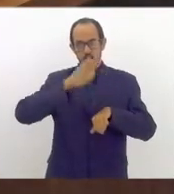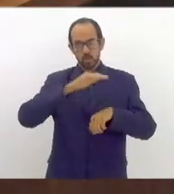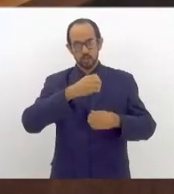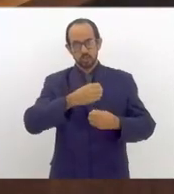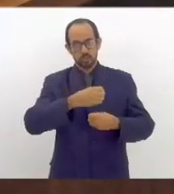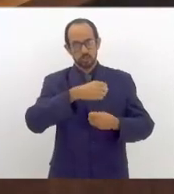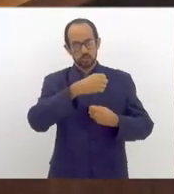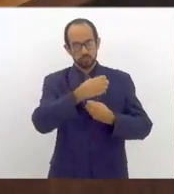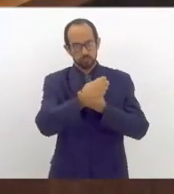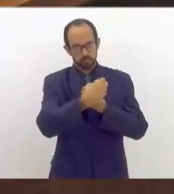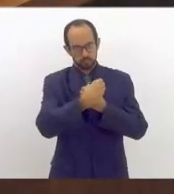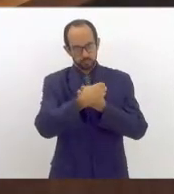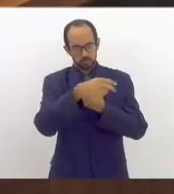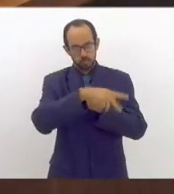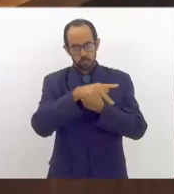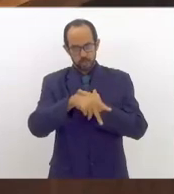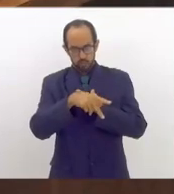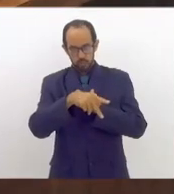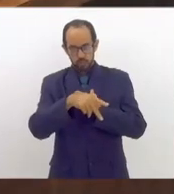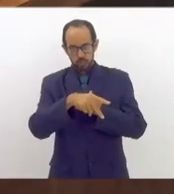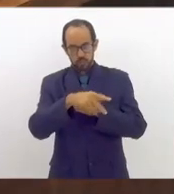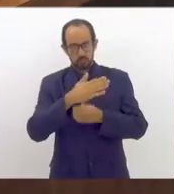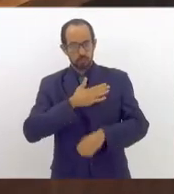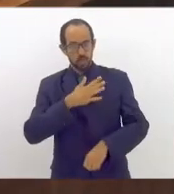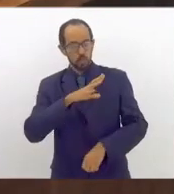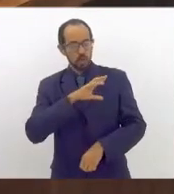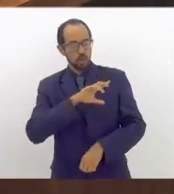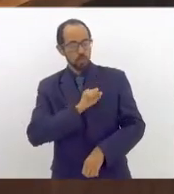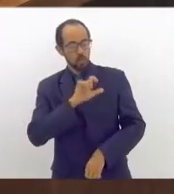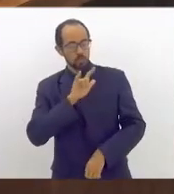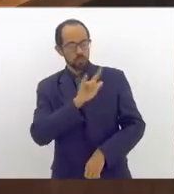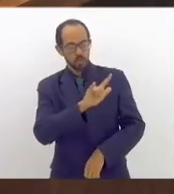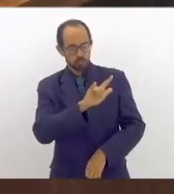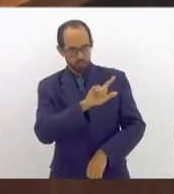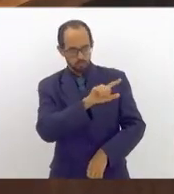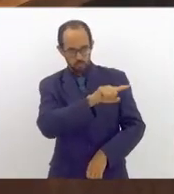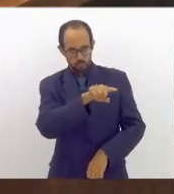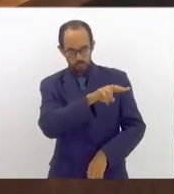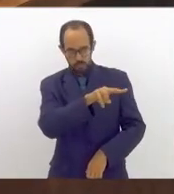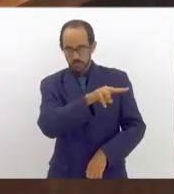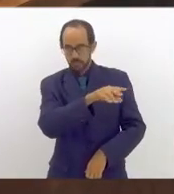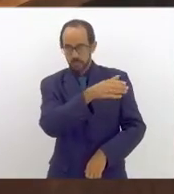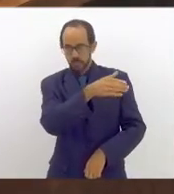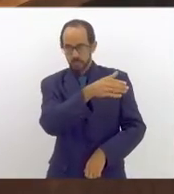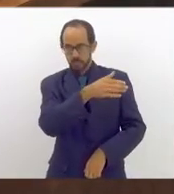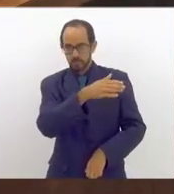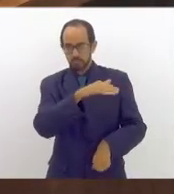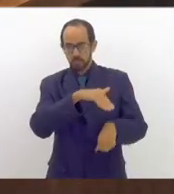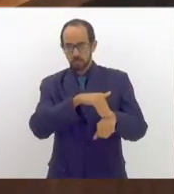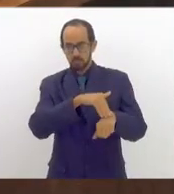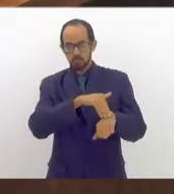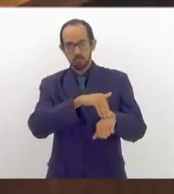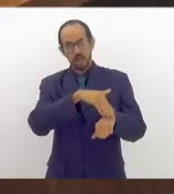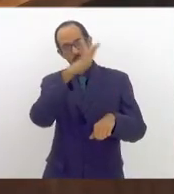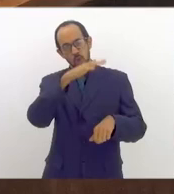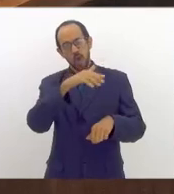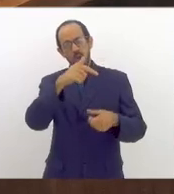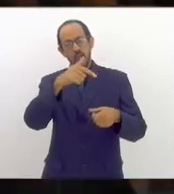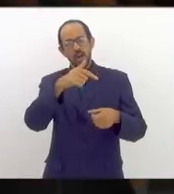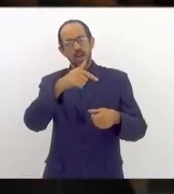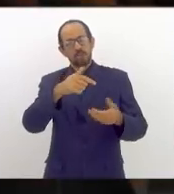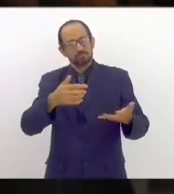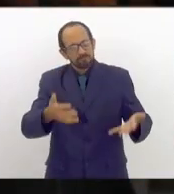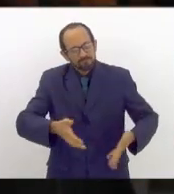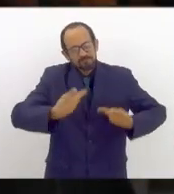filhos meu amor por você é o meu maior combustível nunca duvidem disso